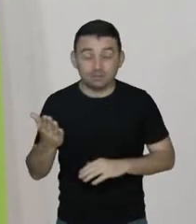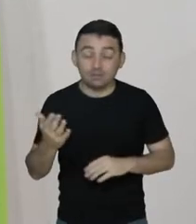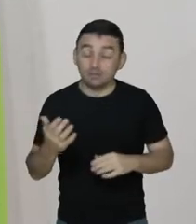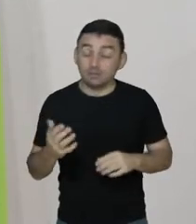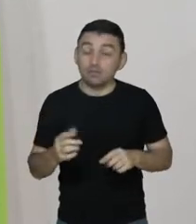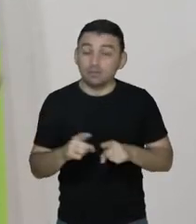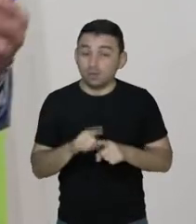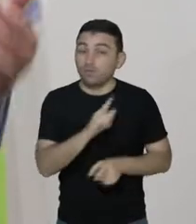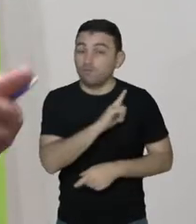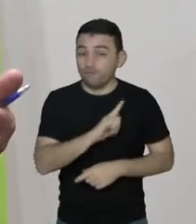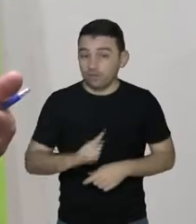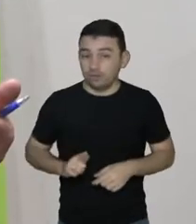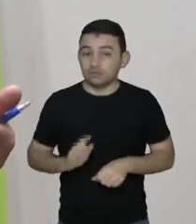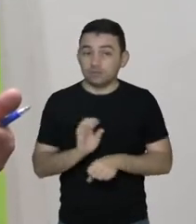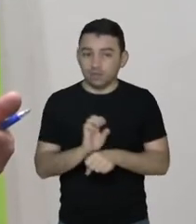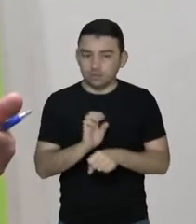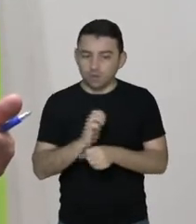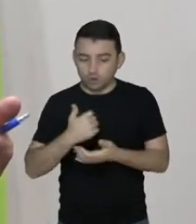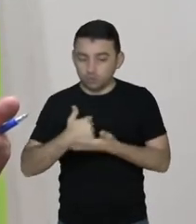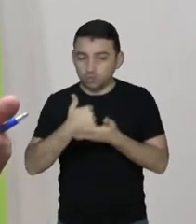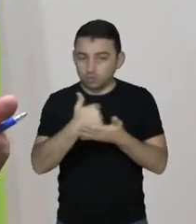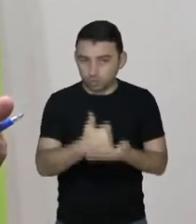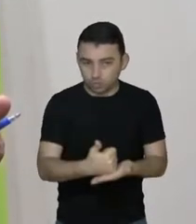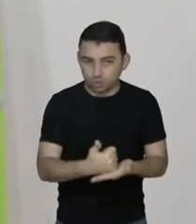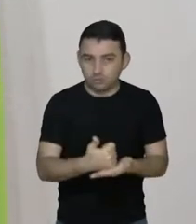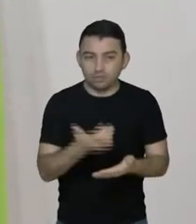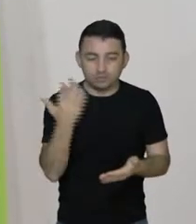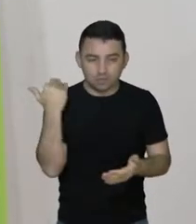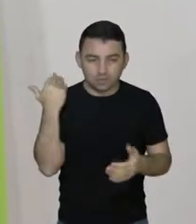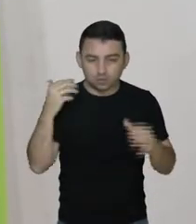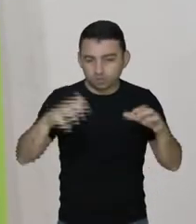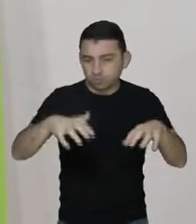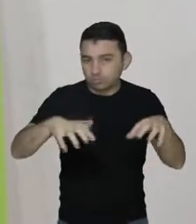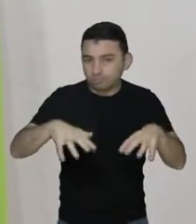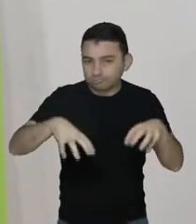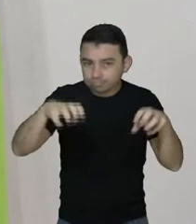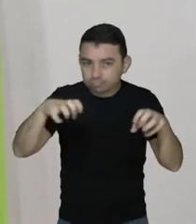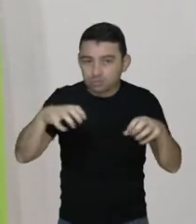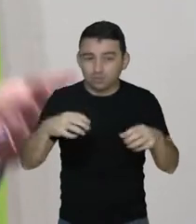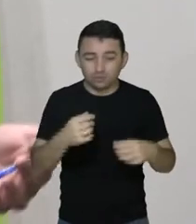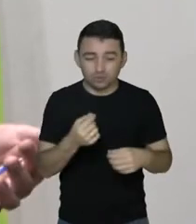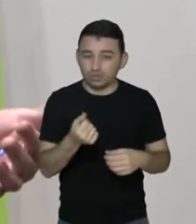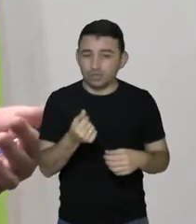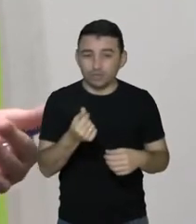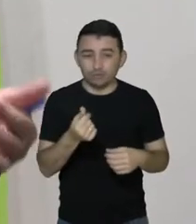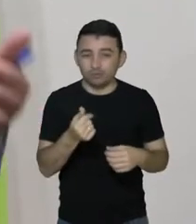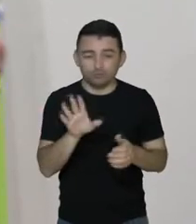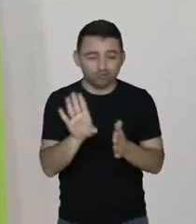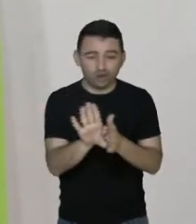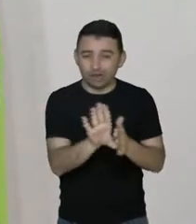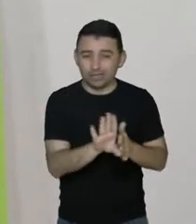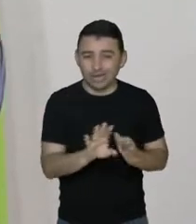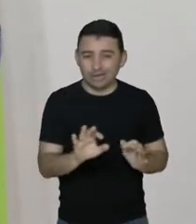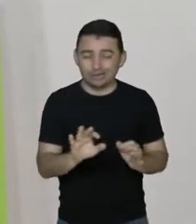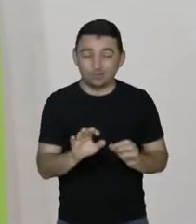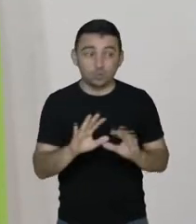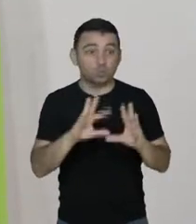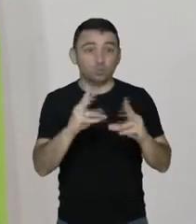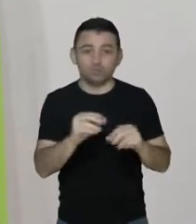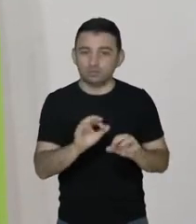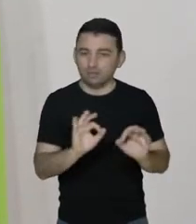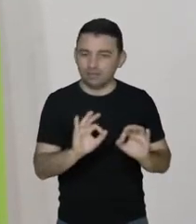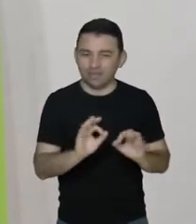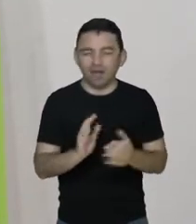estado socorreu famílias no período da estiagem e infelizmente o recurso não chegou a todas mas sim apenas algumas